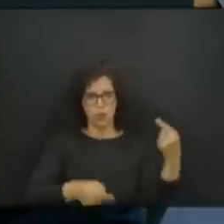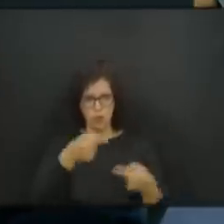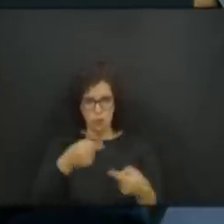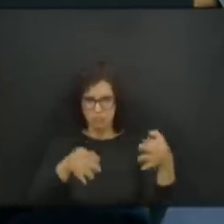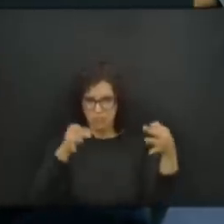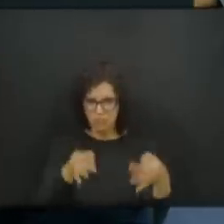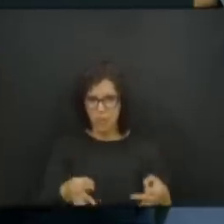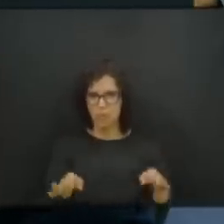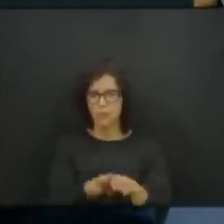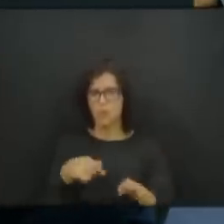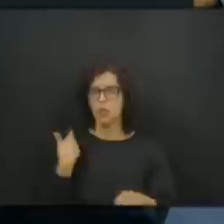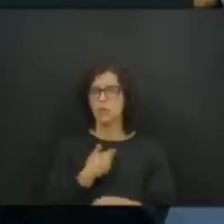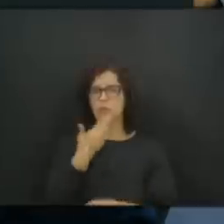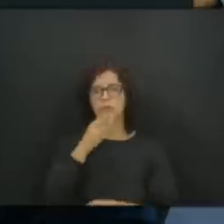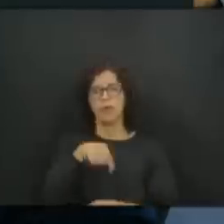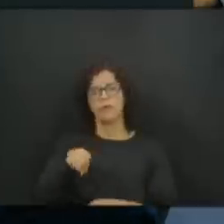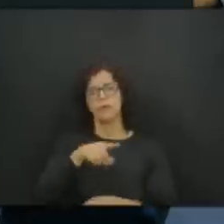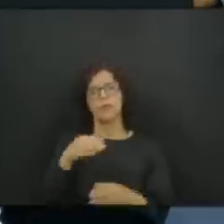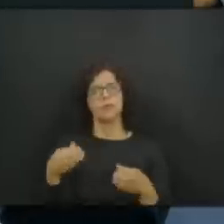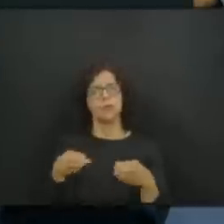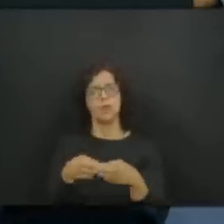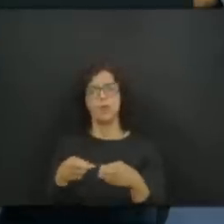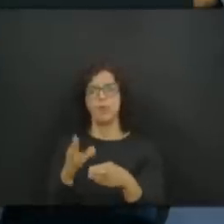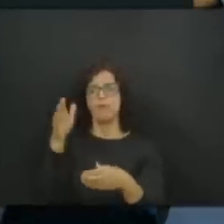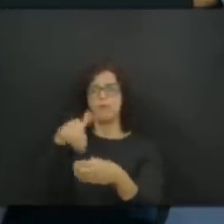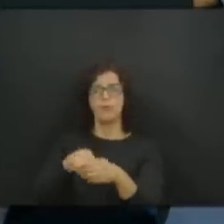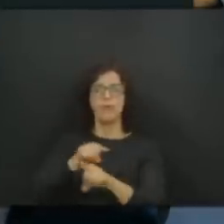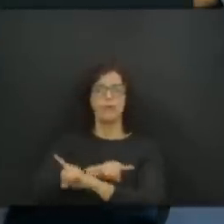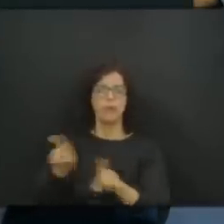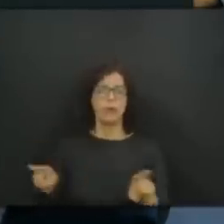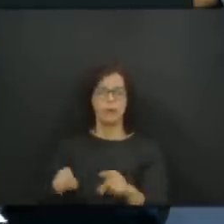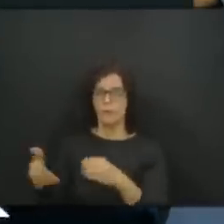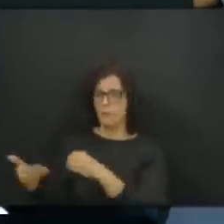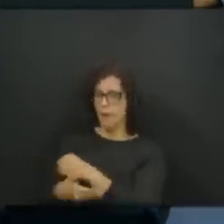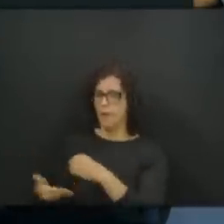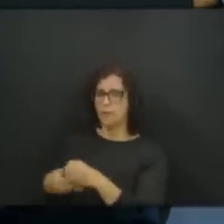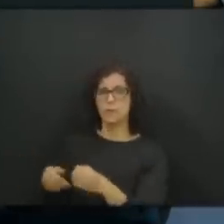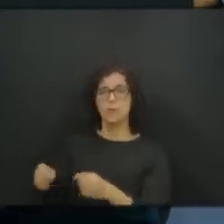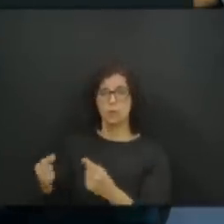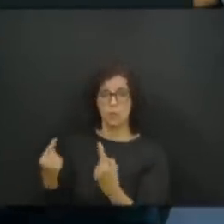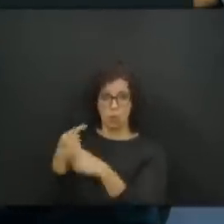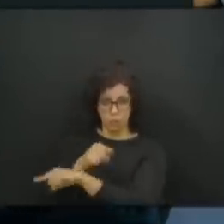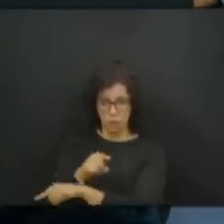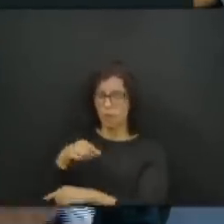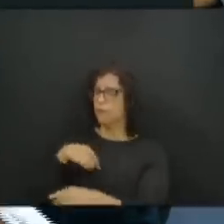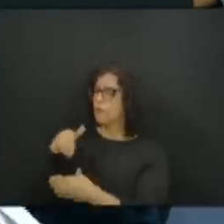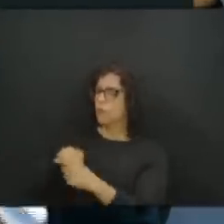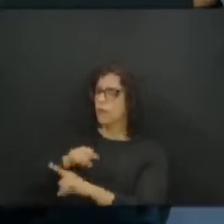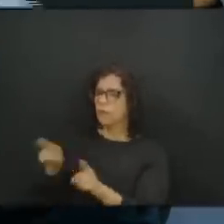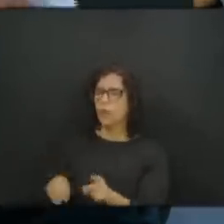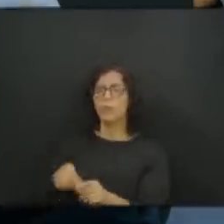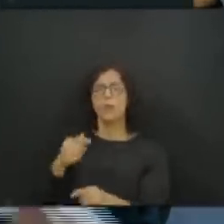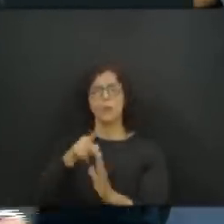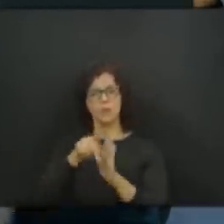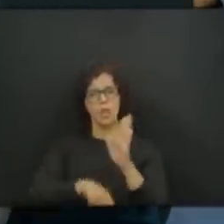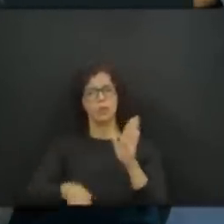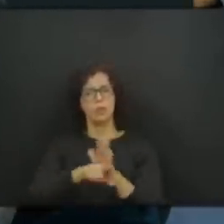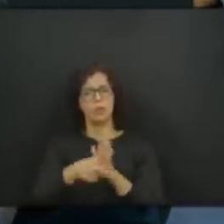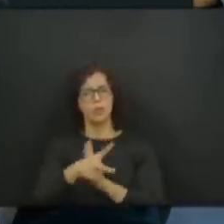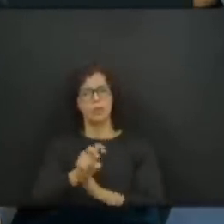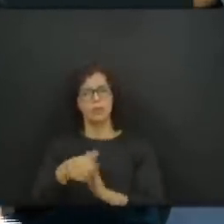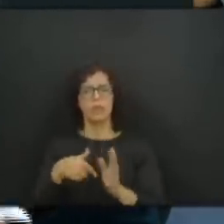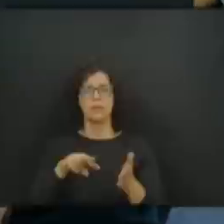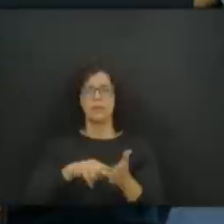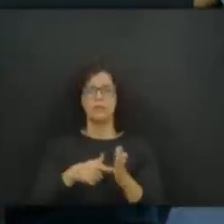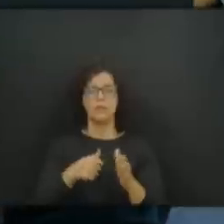discutido e o nosso encaminhamento ao contrário pedimos o voto não ao PL 257 que enfraquece e